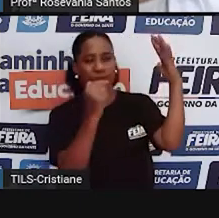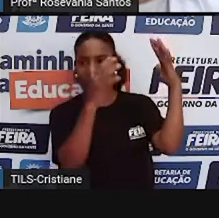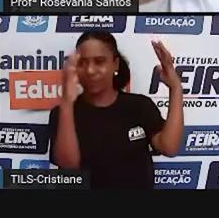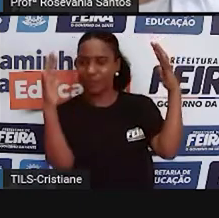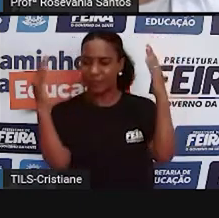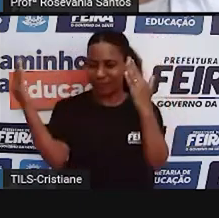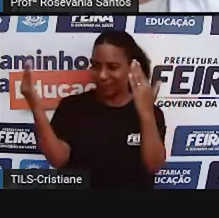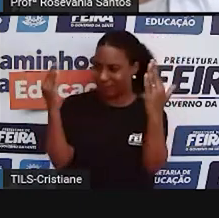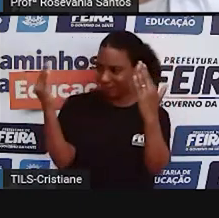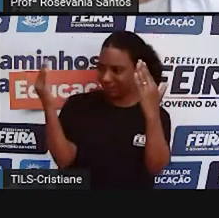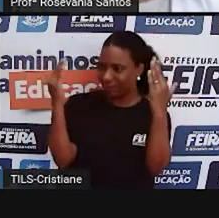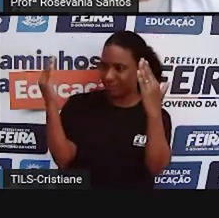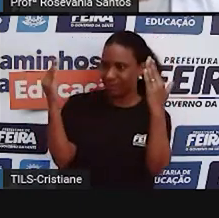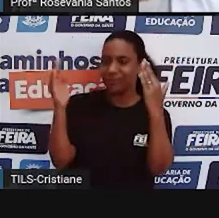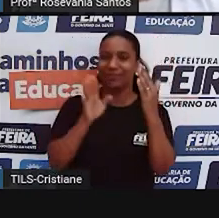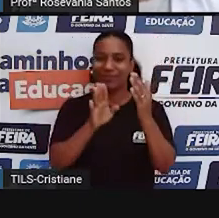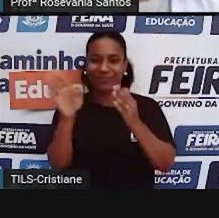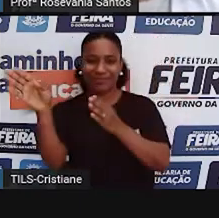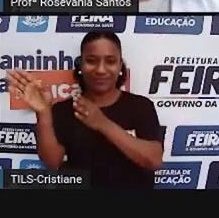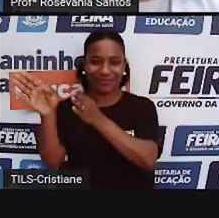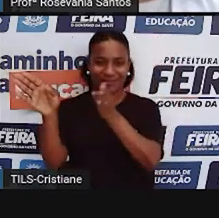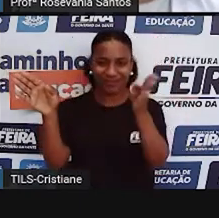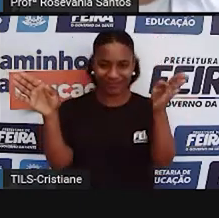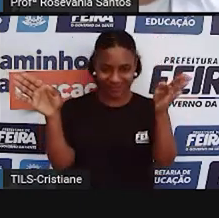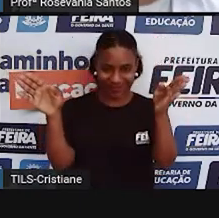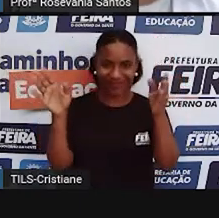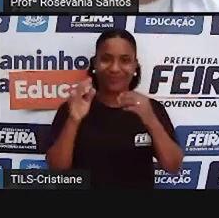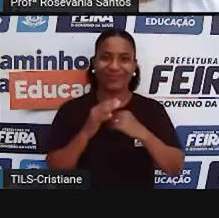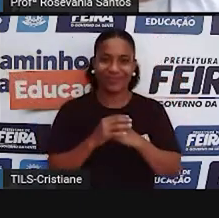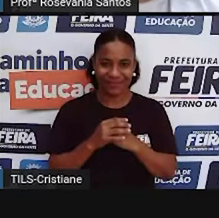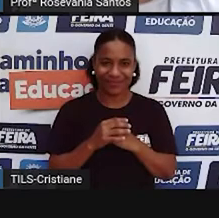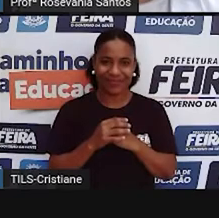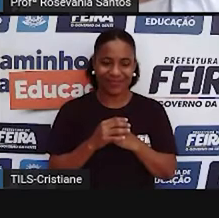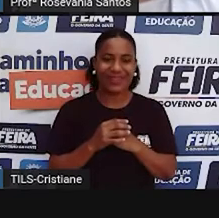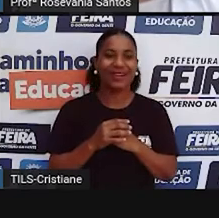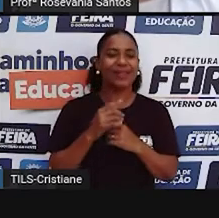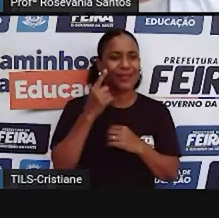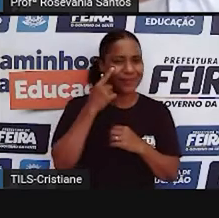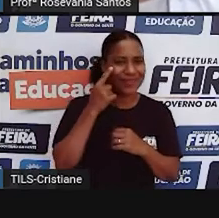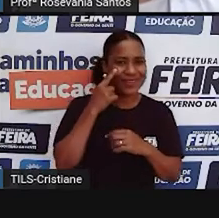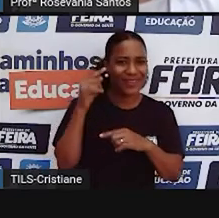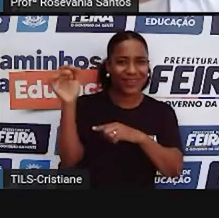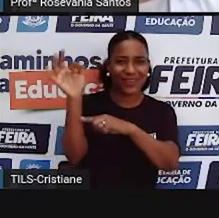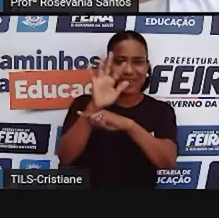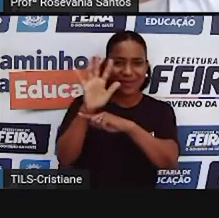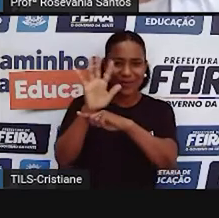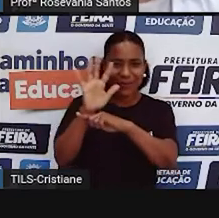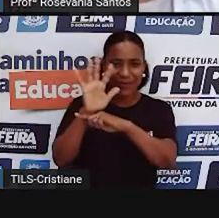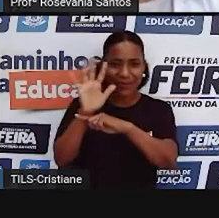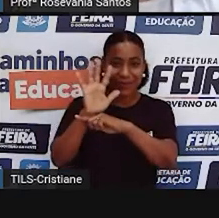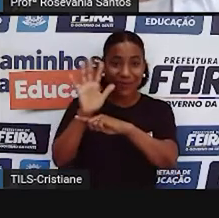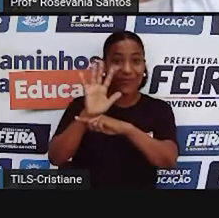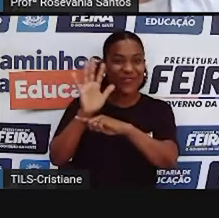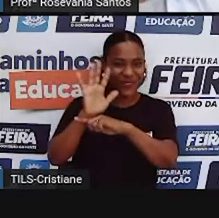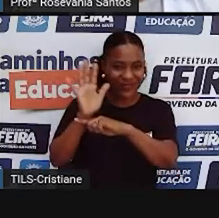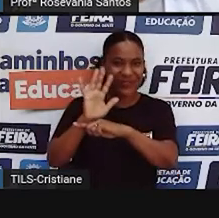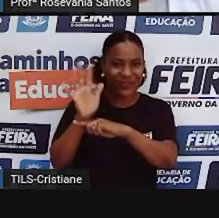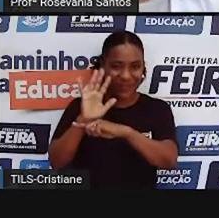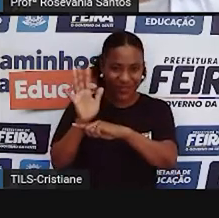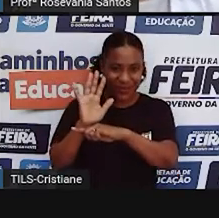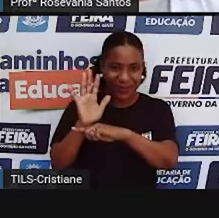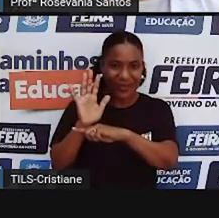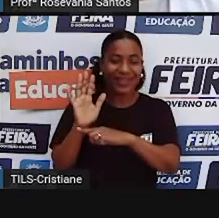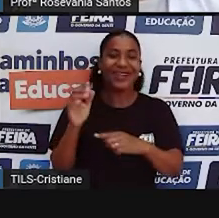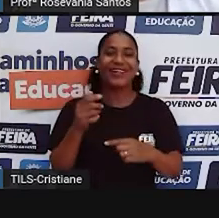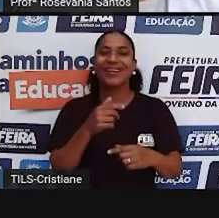quem já assistiu o filme dos Trapalhões, que ele anda no meio, né, do sertão e ele vai observando ali as serras. A serra com formato de